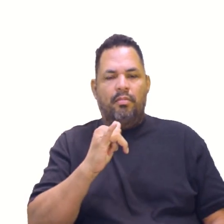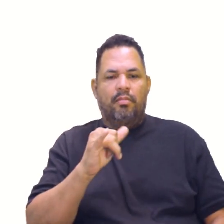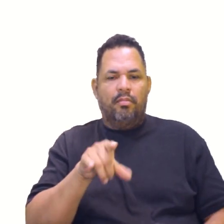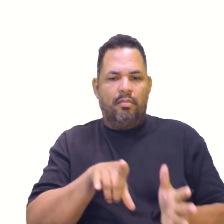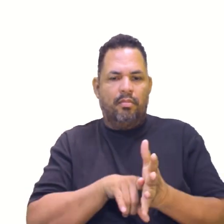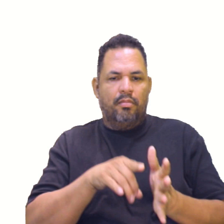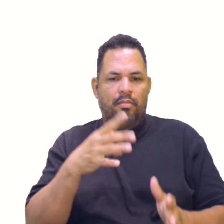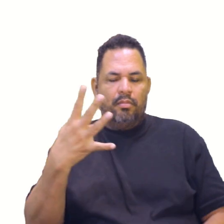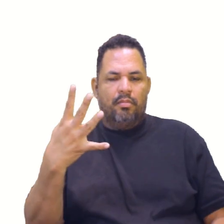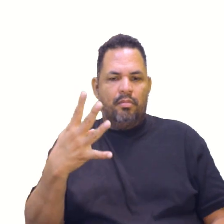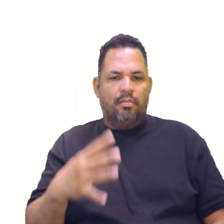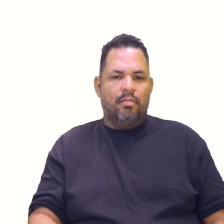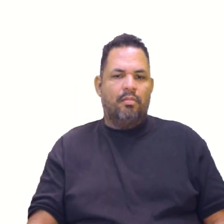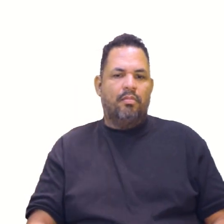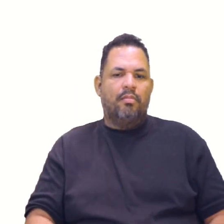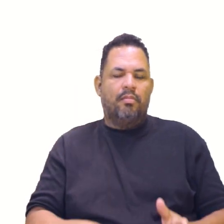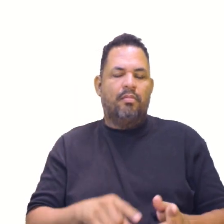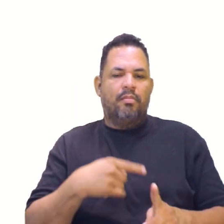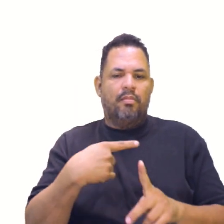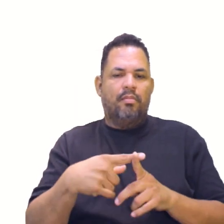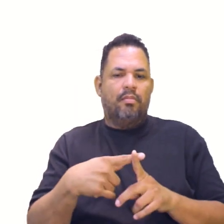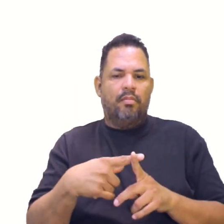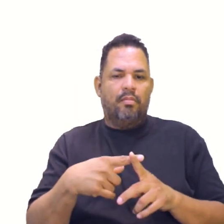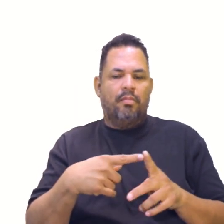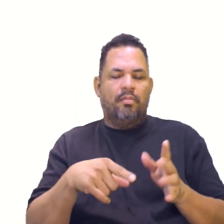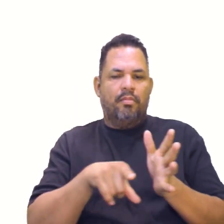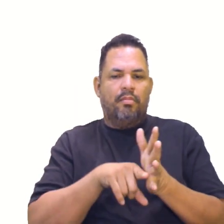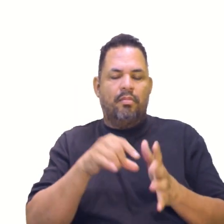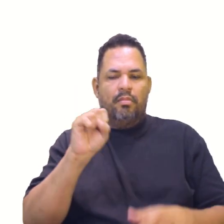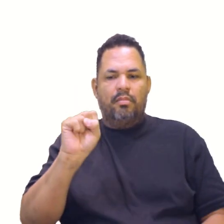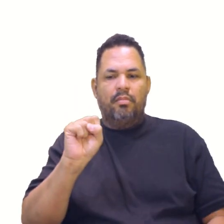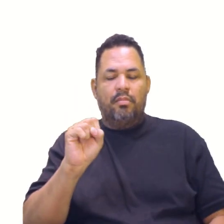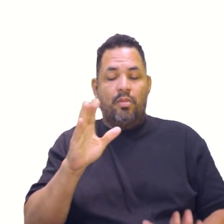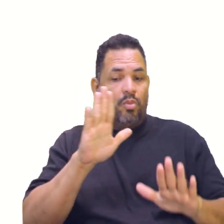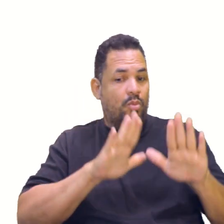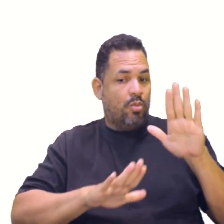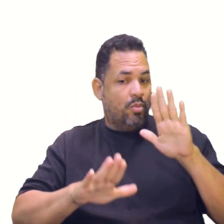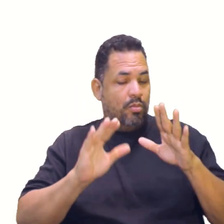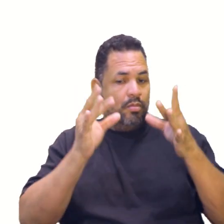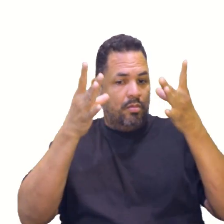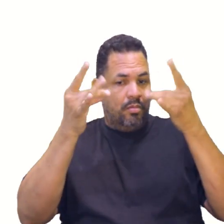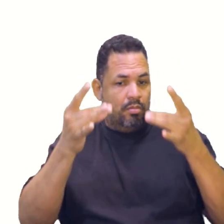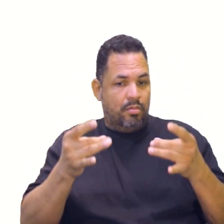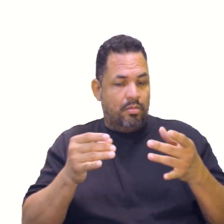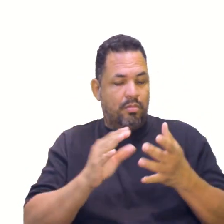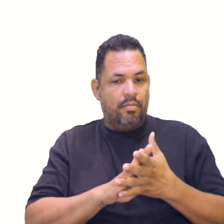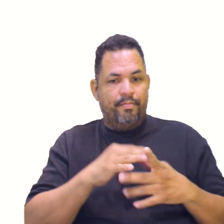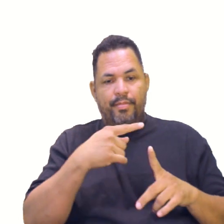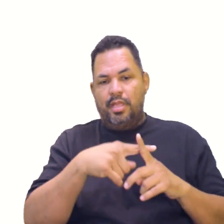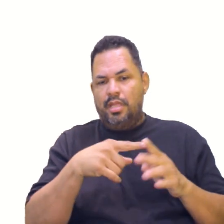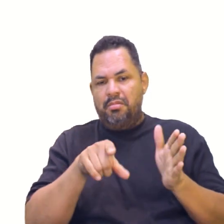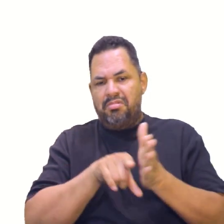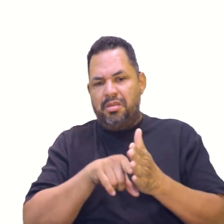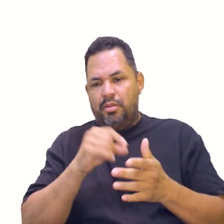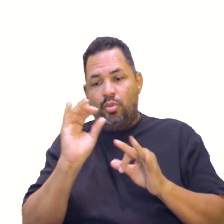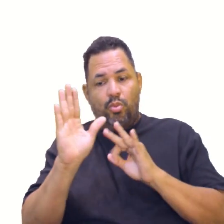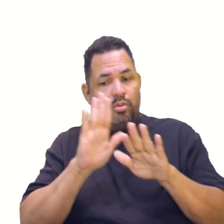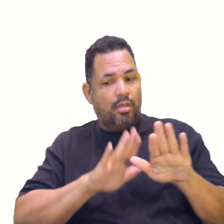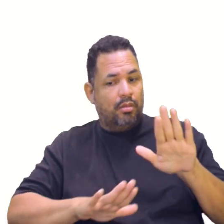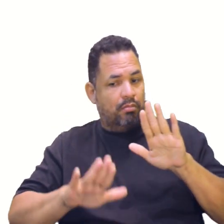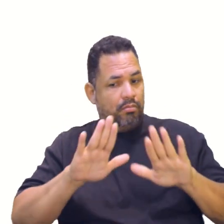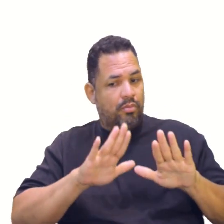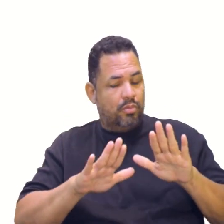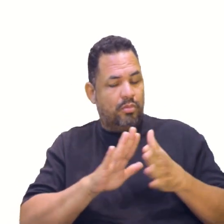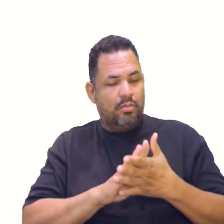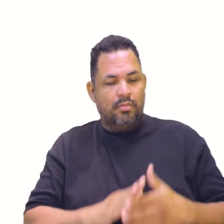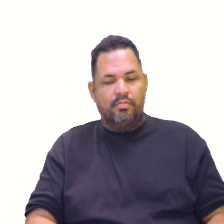4. Menos 4. Menos e aí, 8. Mais menos 8. Vamos tomar cuidado com os detalhes aí de sinais, tá? Porque senão pode dar ruim, né?